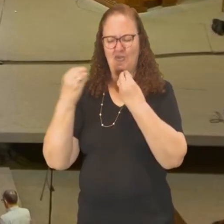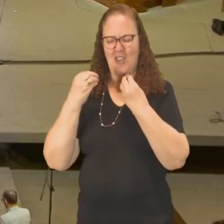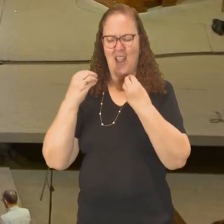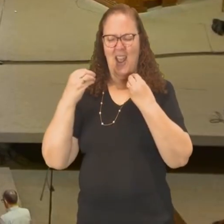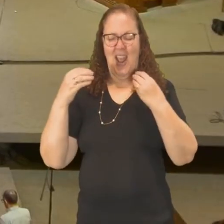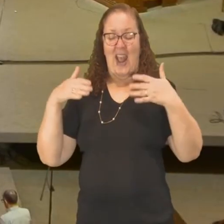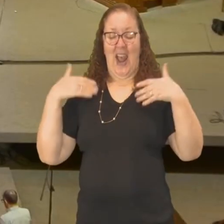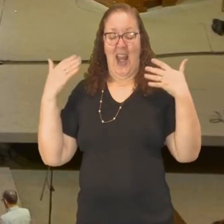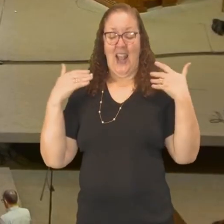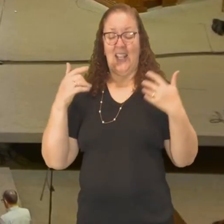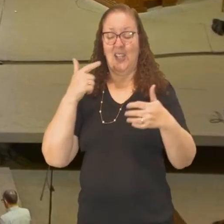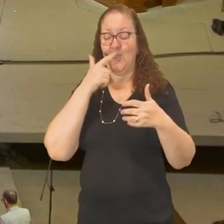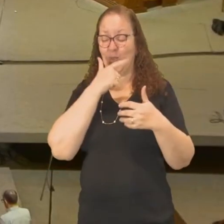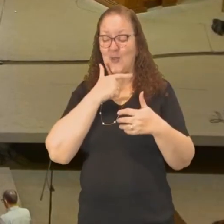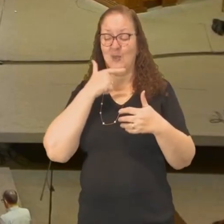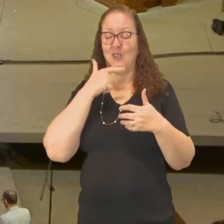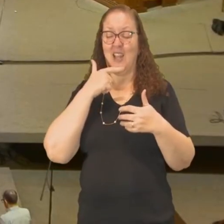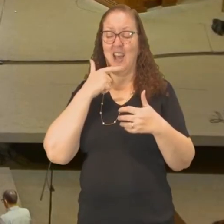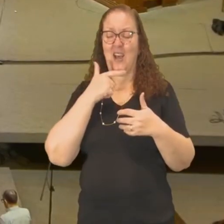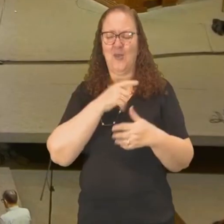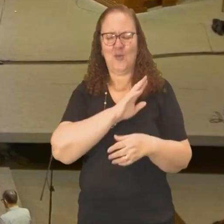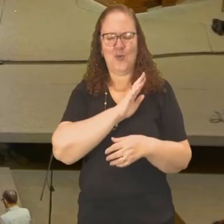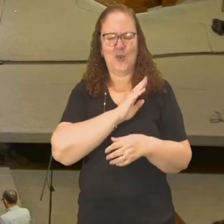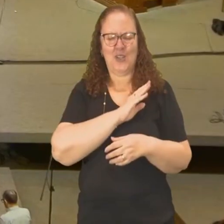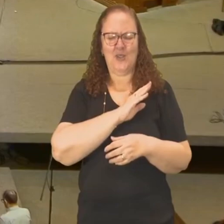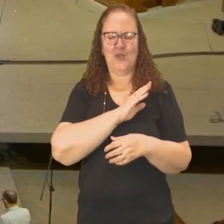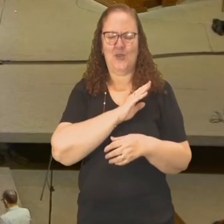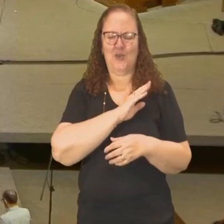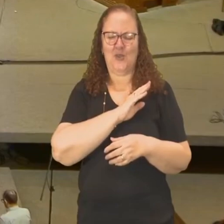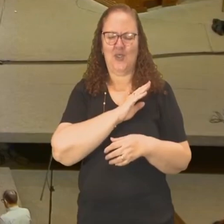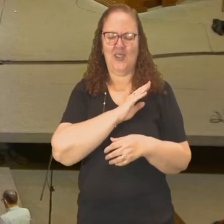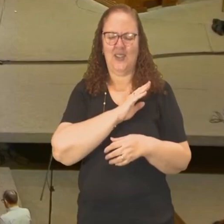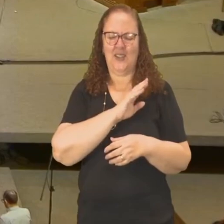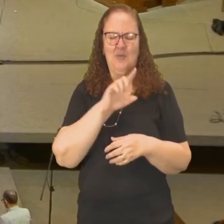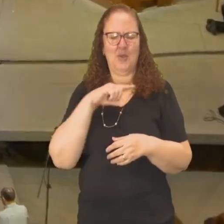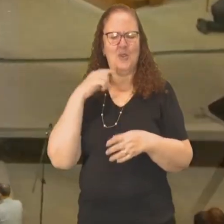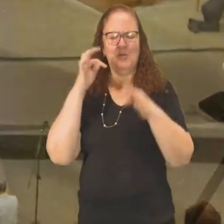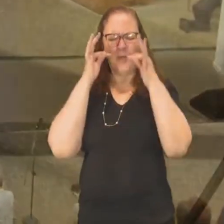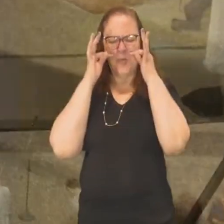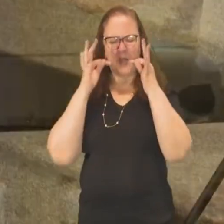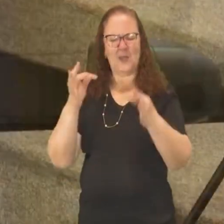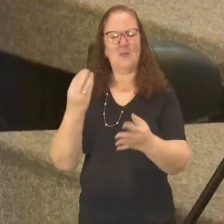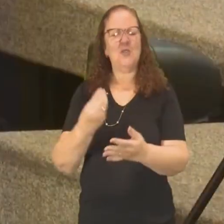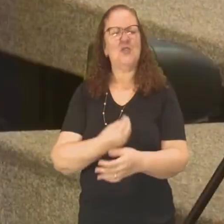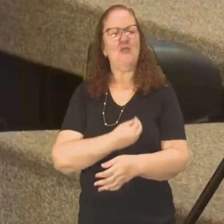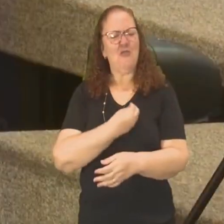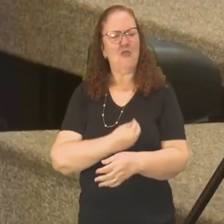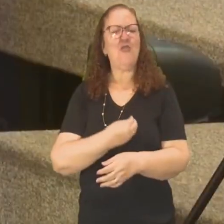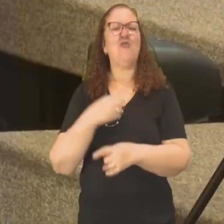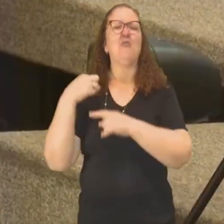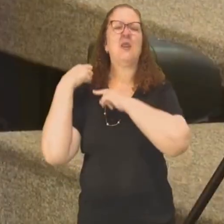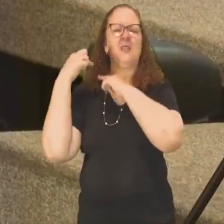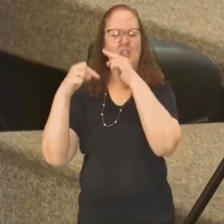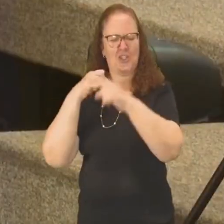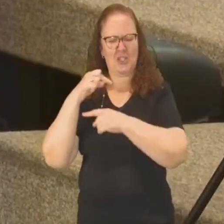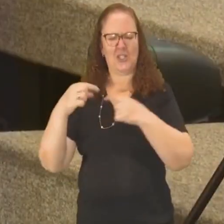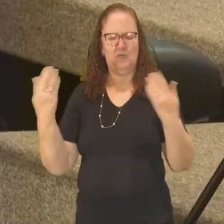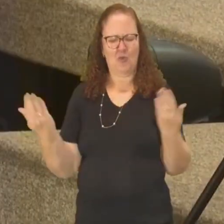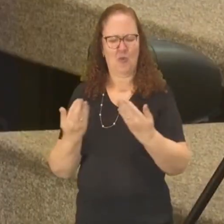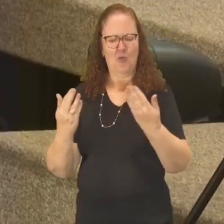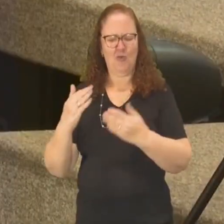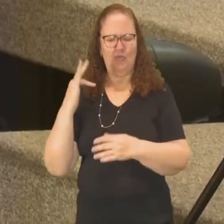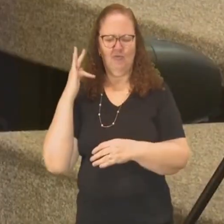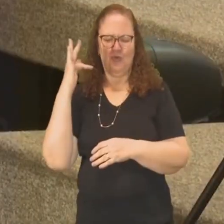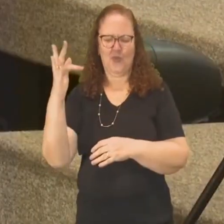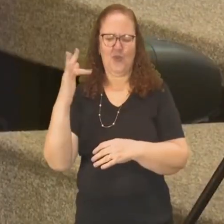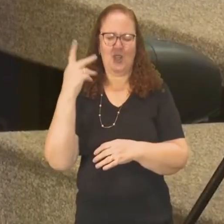lábios, coloque um novo cântico em nós, para que possamos ser um testemunho vivo para essa geração, da Tua graça,